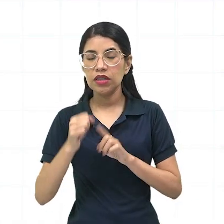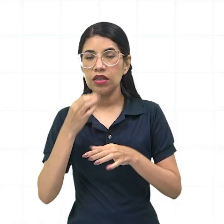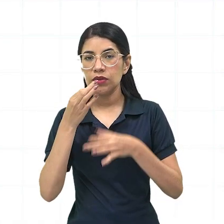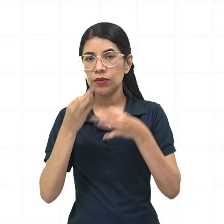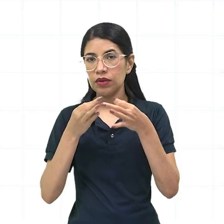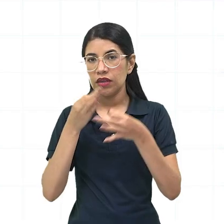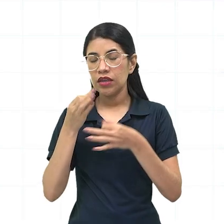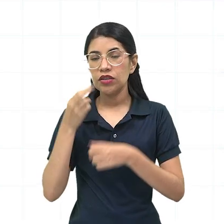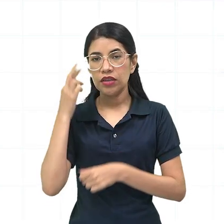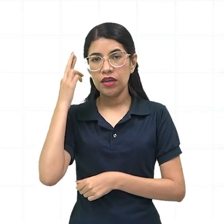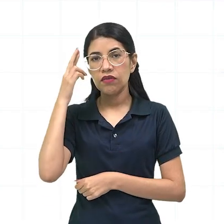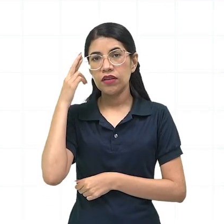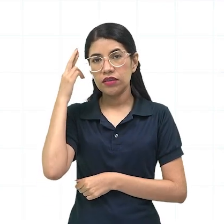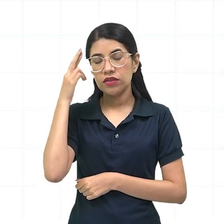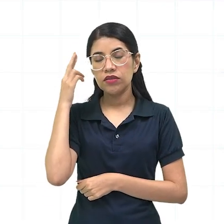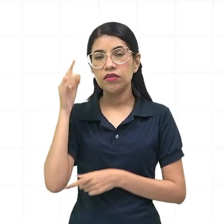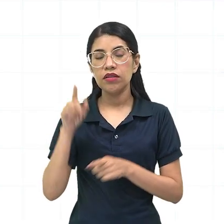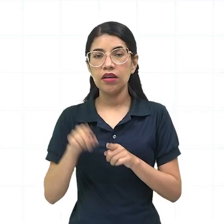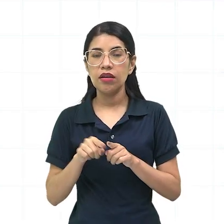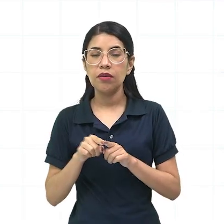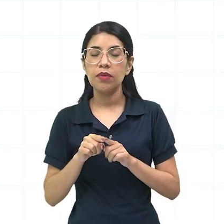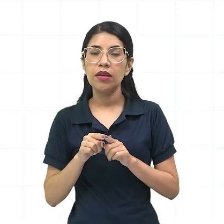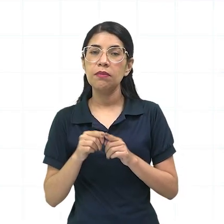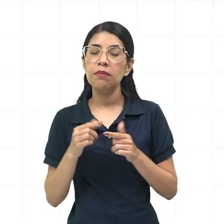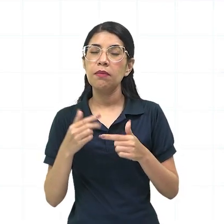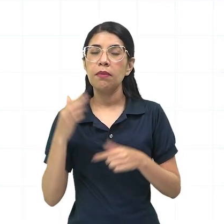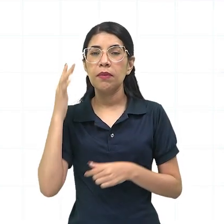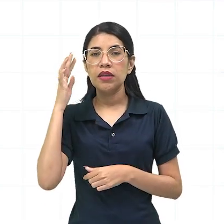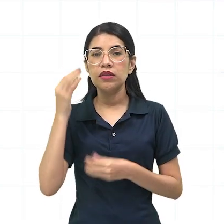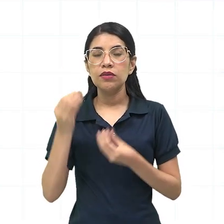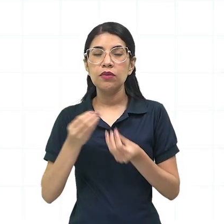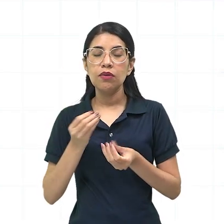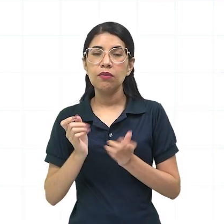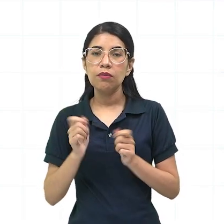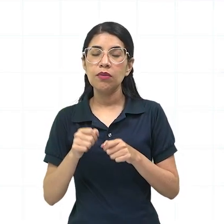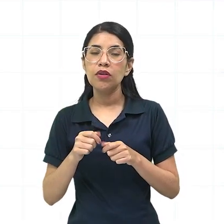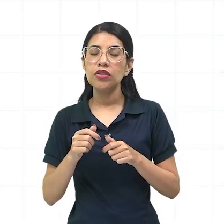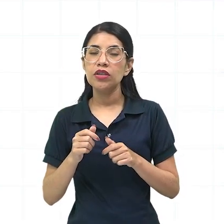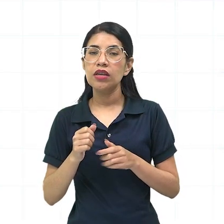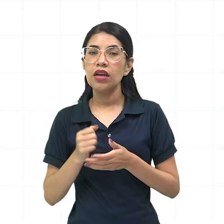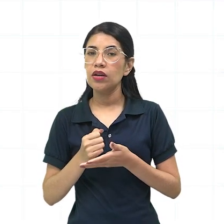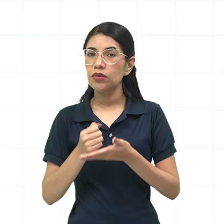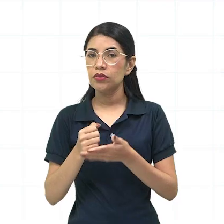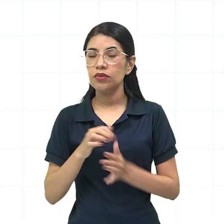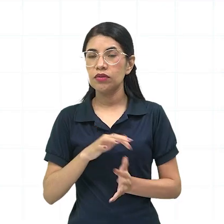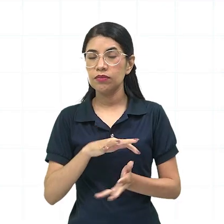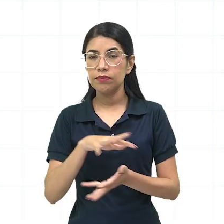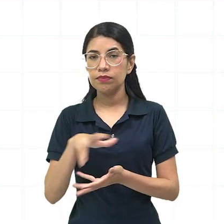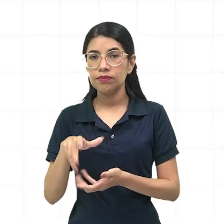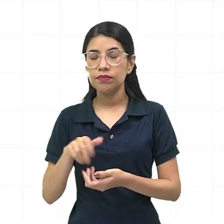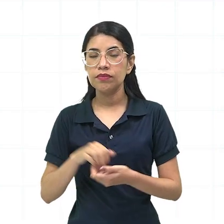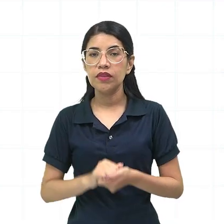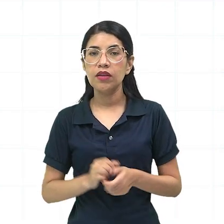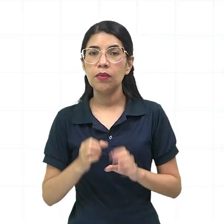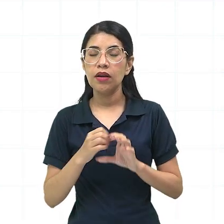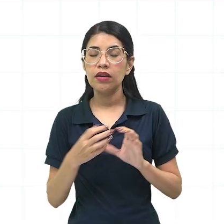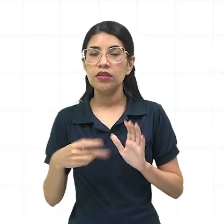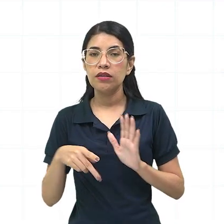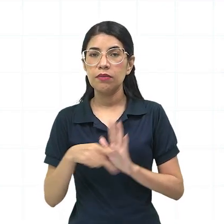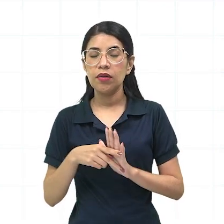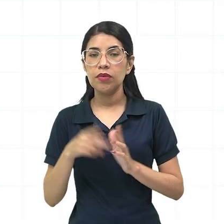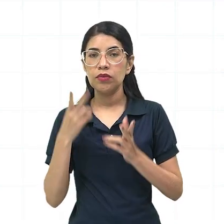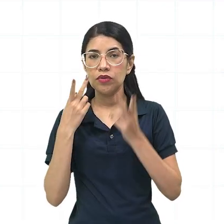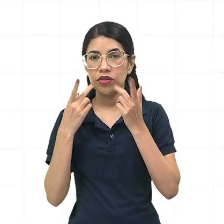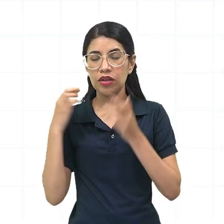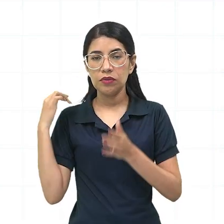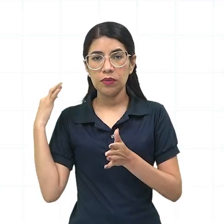crítico, reflexivo, pensando na ação e intervenção do mundo. Então, uma das características do teatro épico